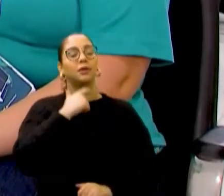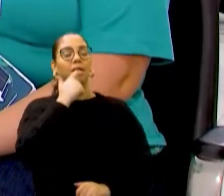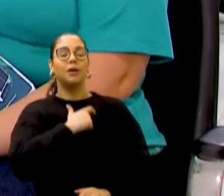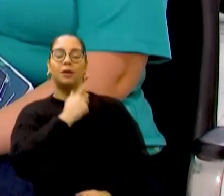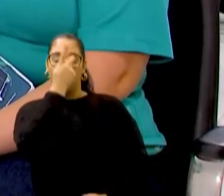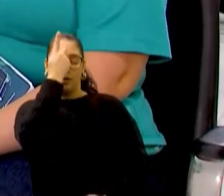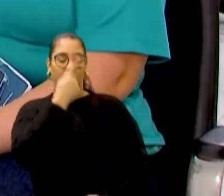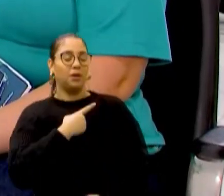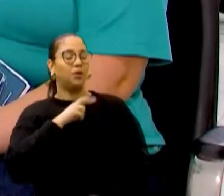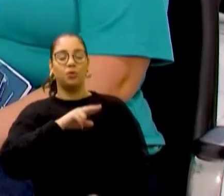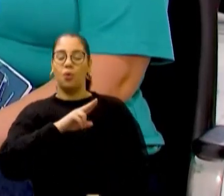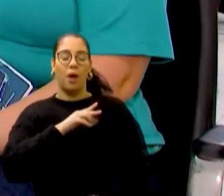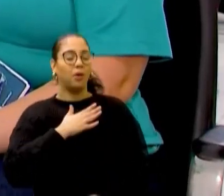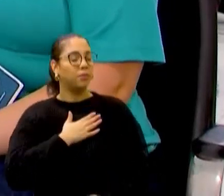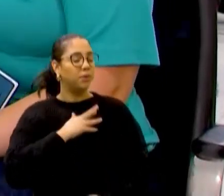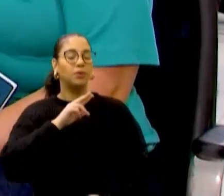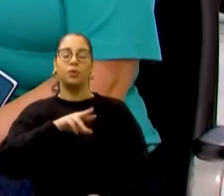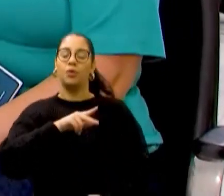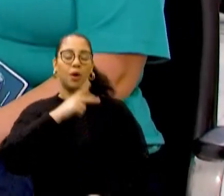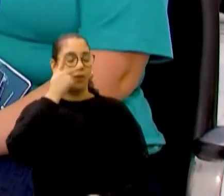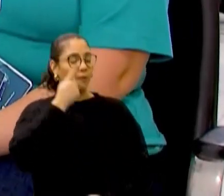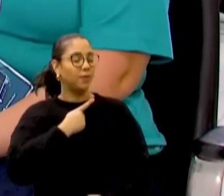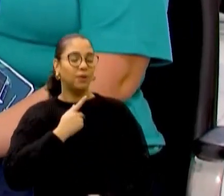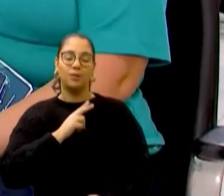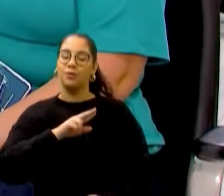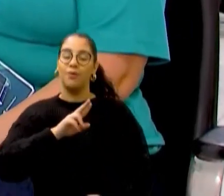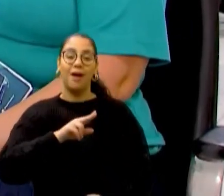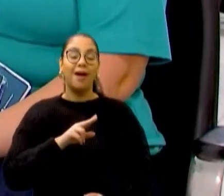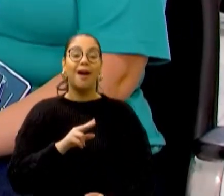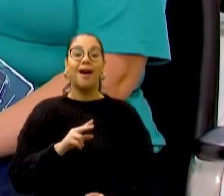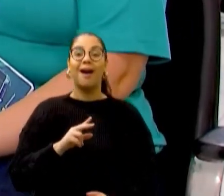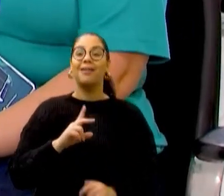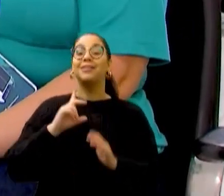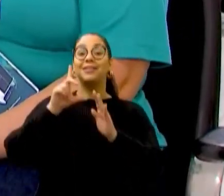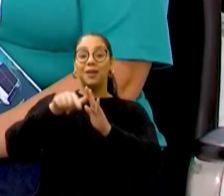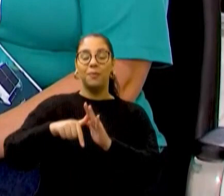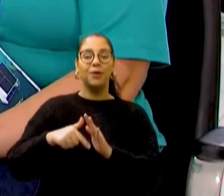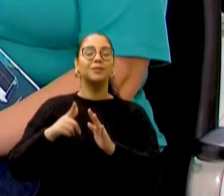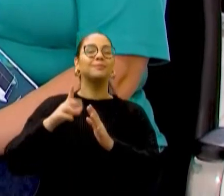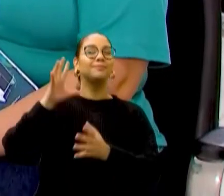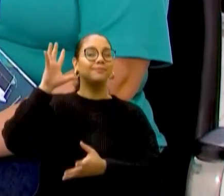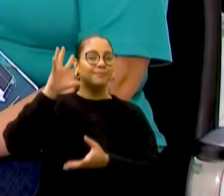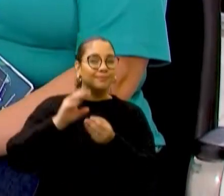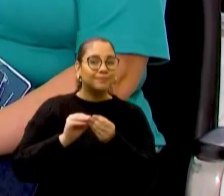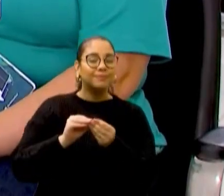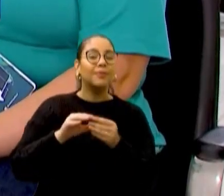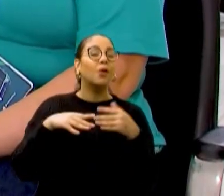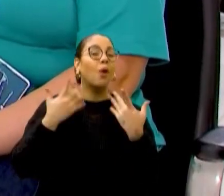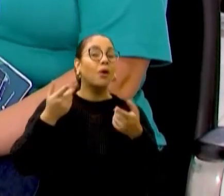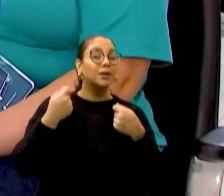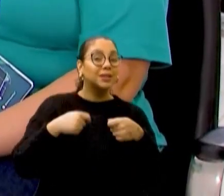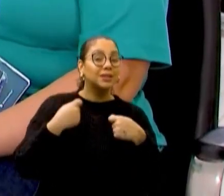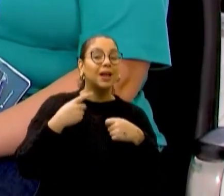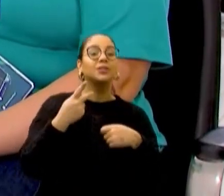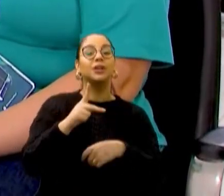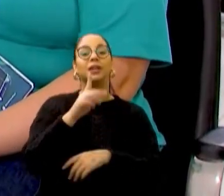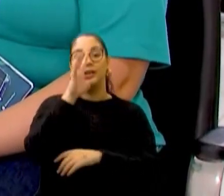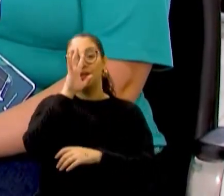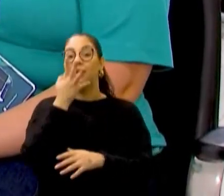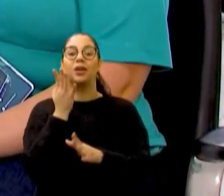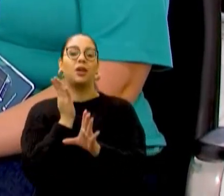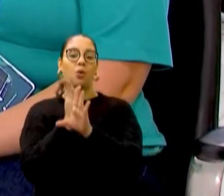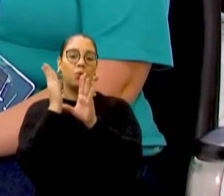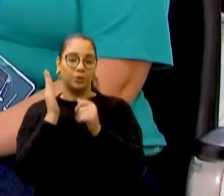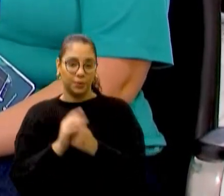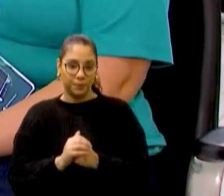não é para mim não é comigo pessoalmente né E nisso depois que você ouve você faz um resumo ver a necessidade dele